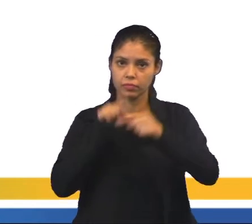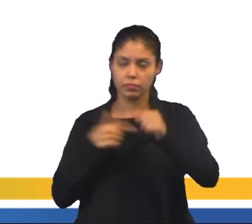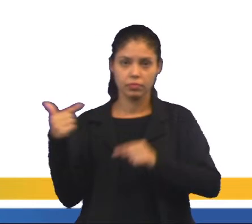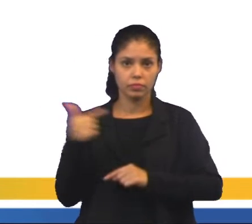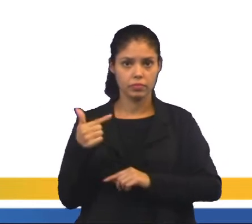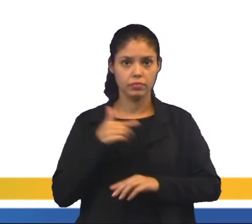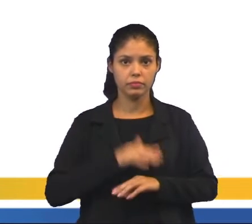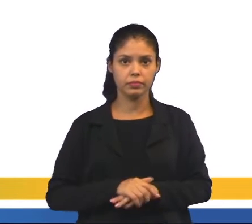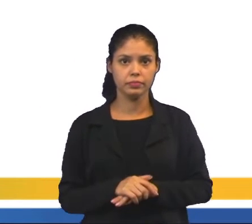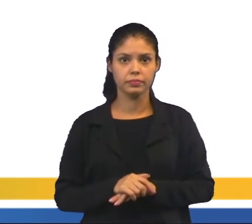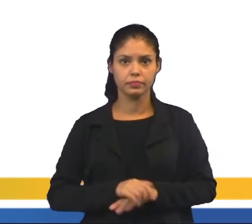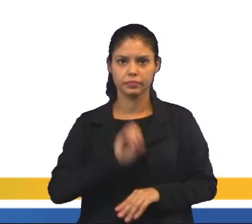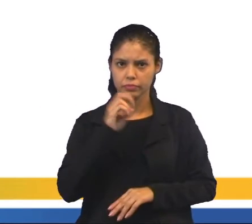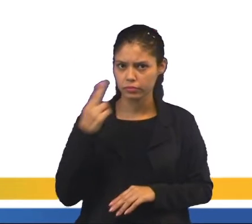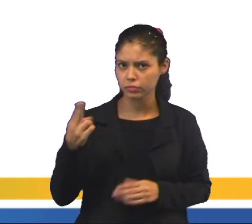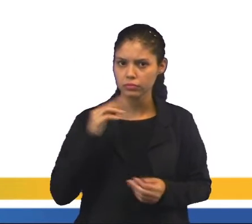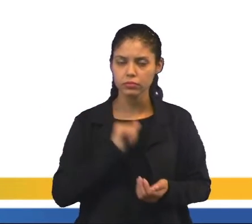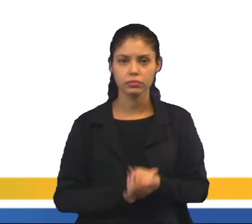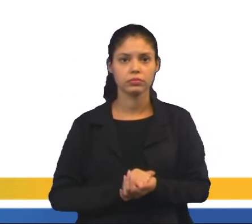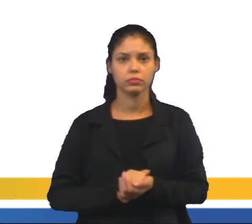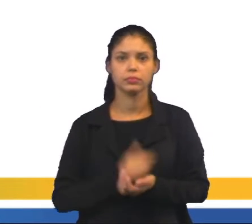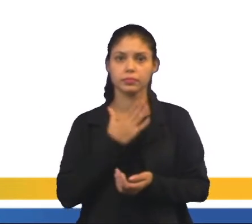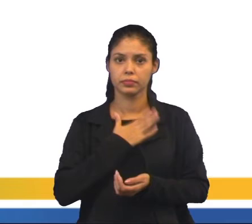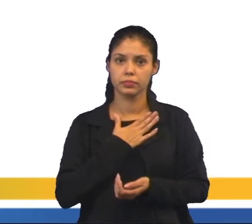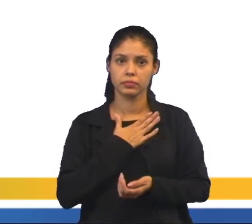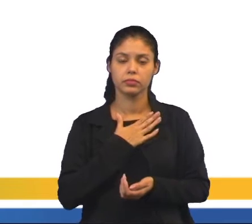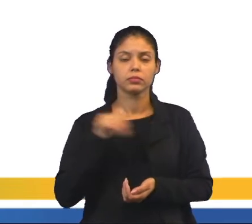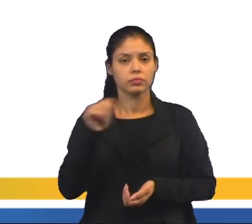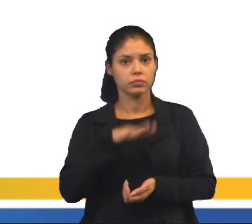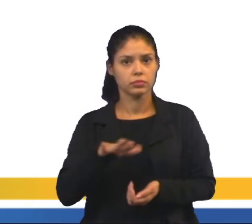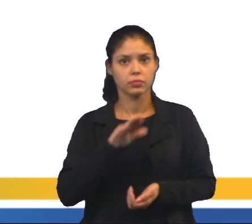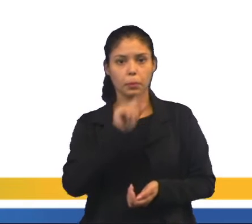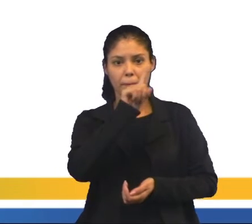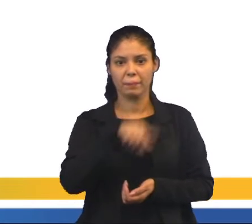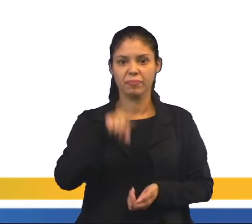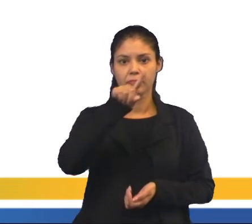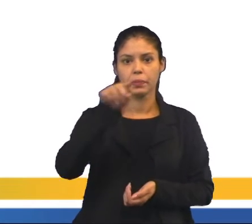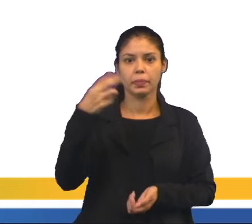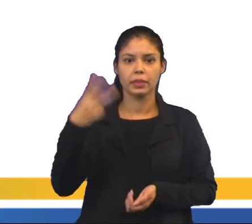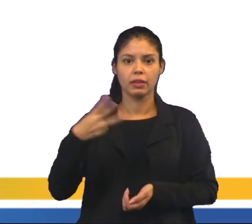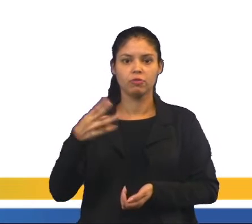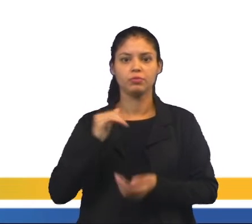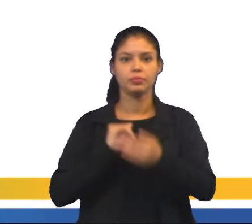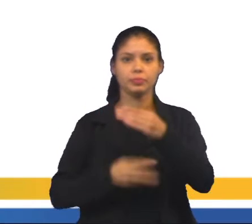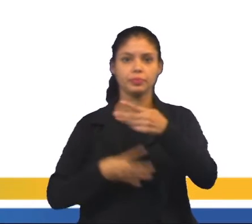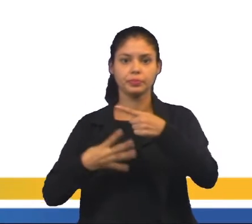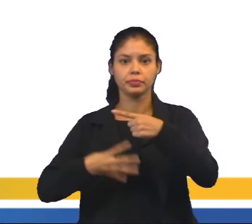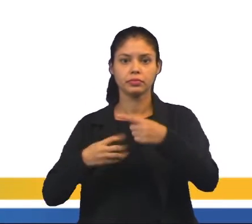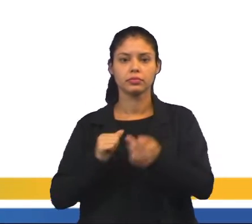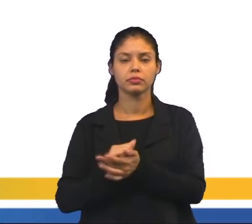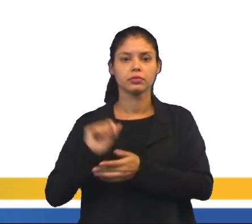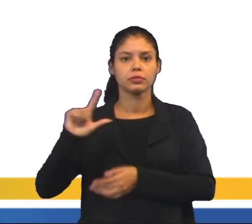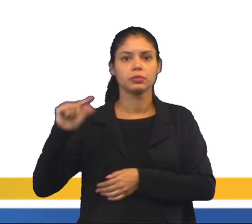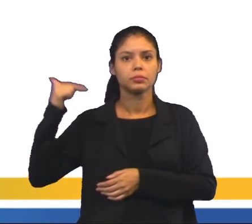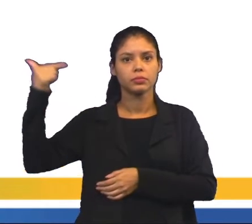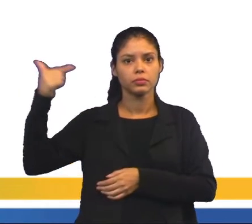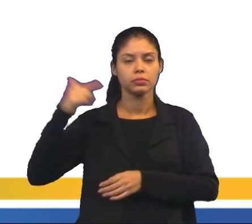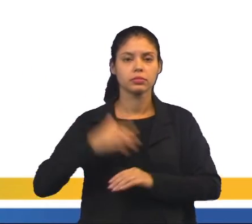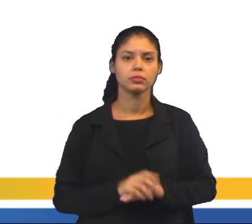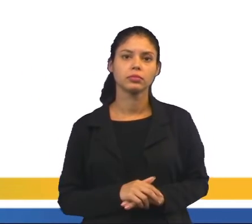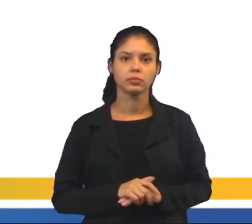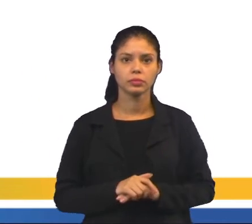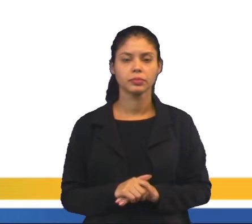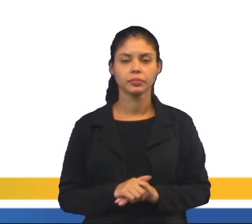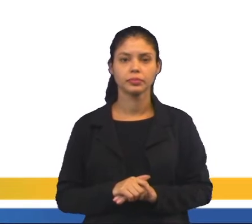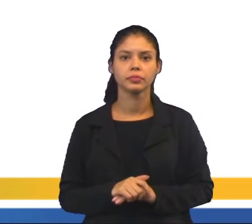por 2. Ou seja, a minha área aí é a raiz de 3 sobre 4 L elevado